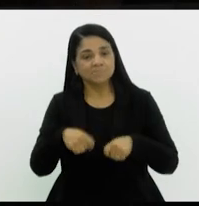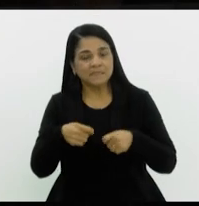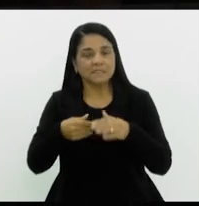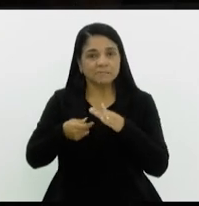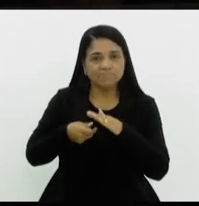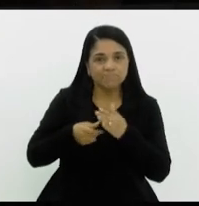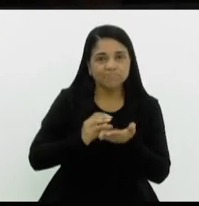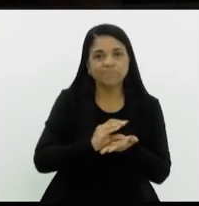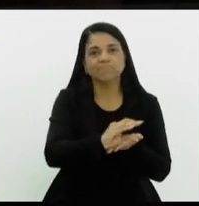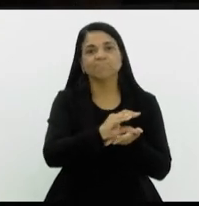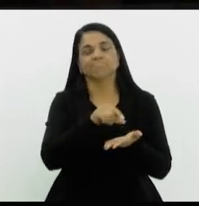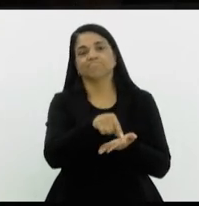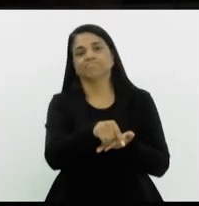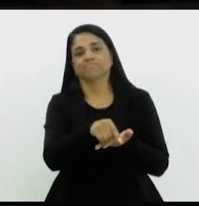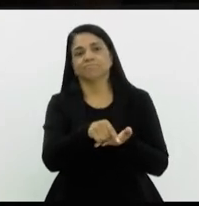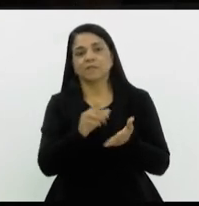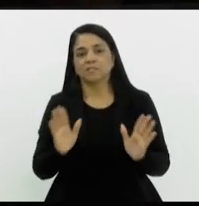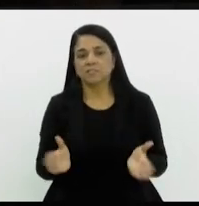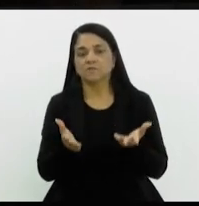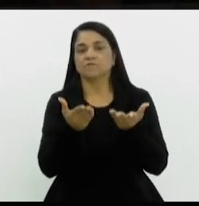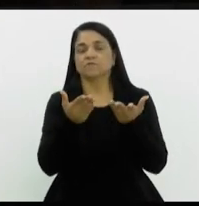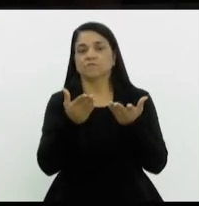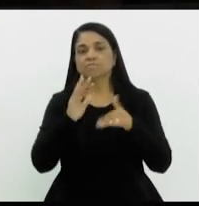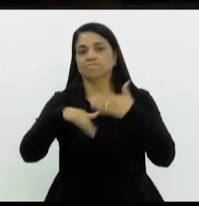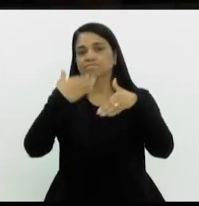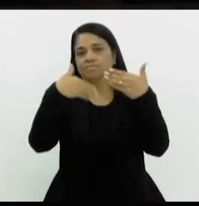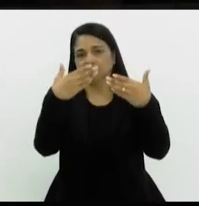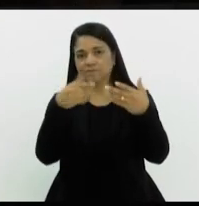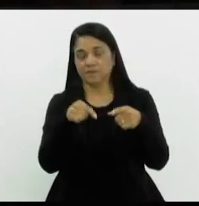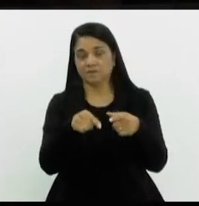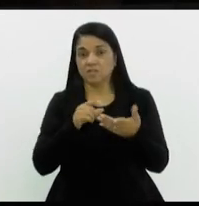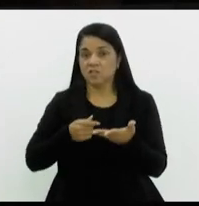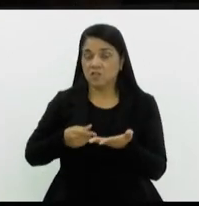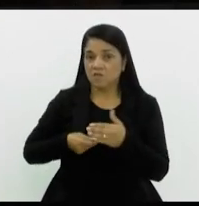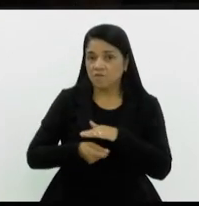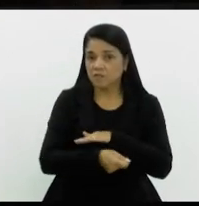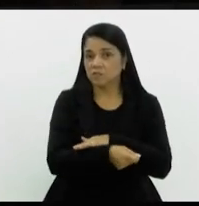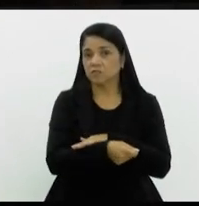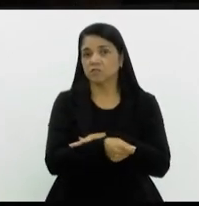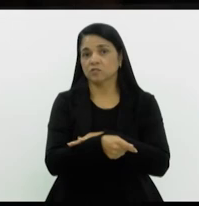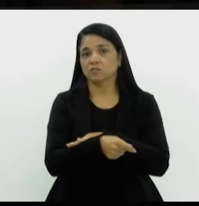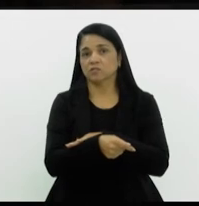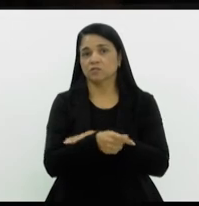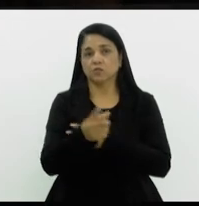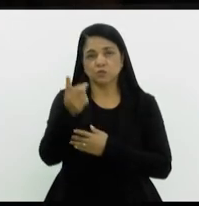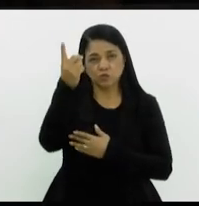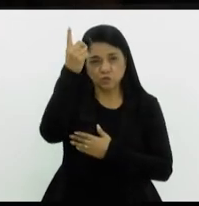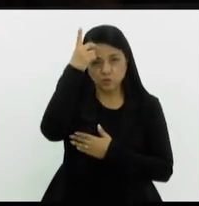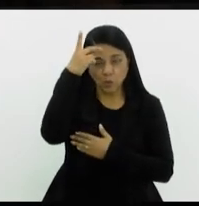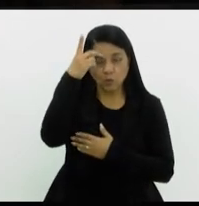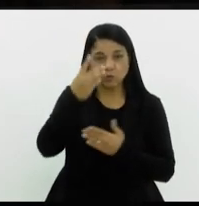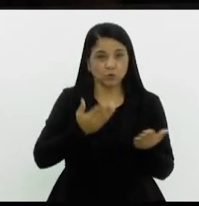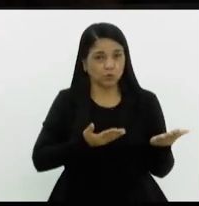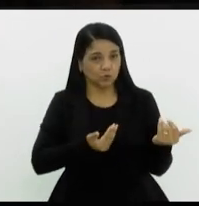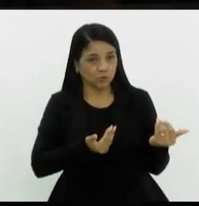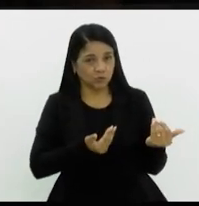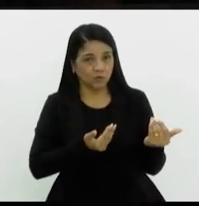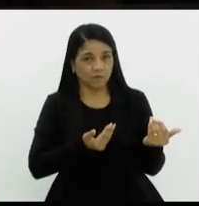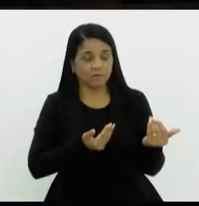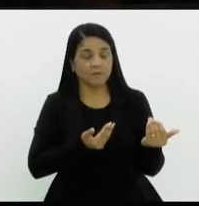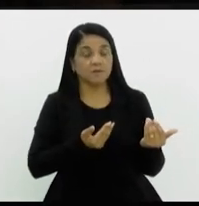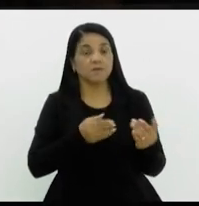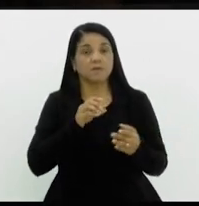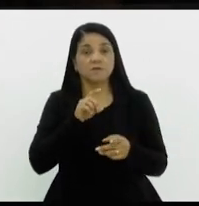recursos para desenvolvê-los plenamente. Investir nesses talentos não é só